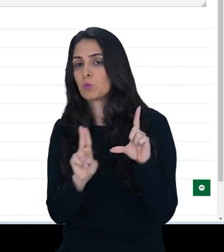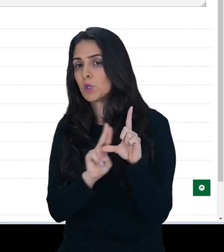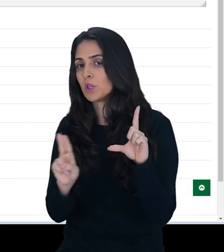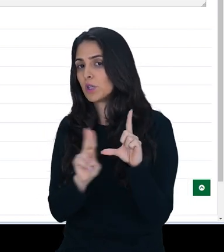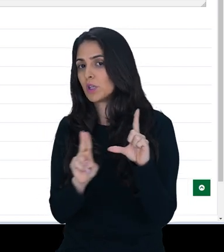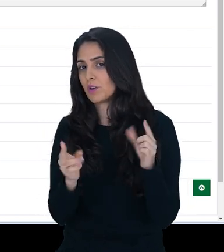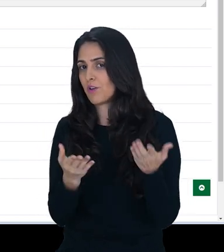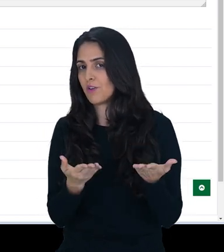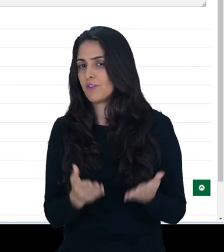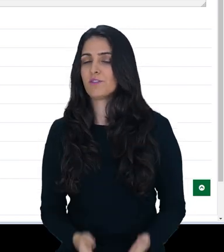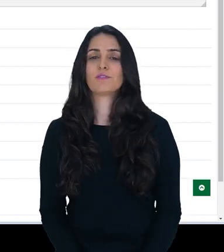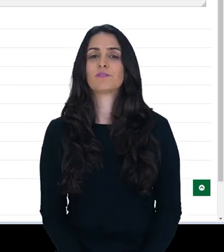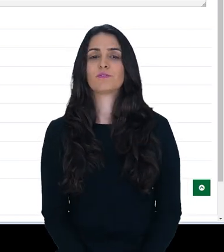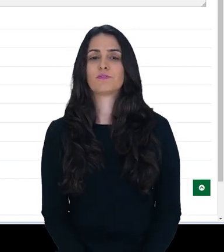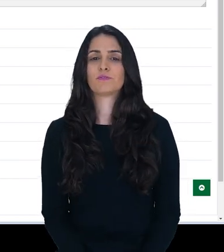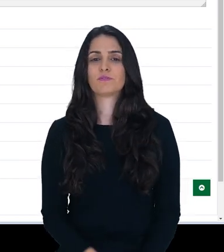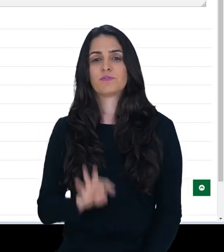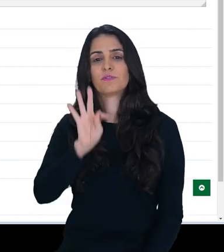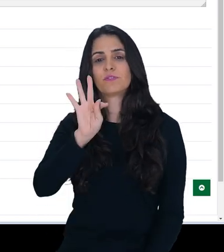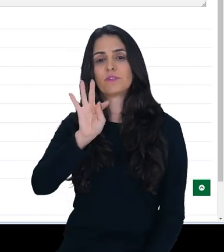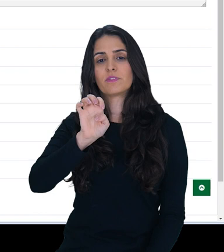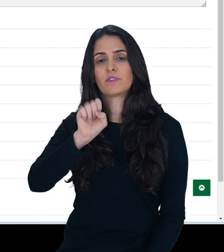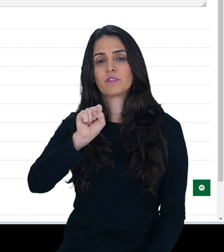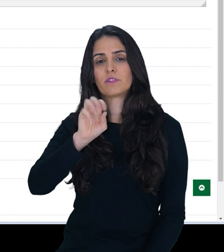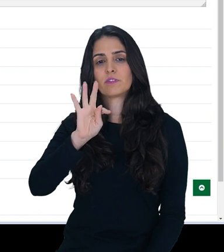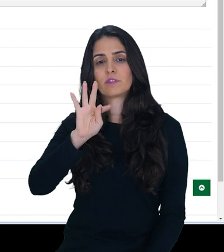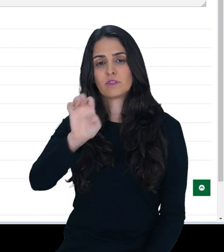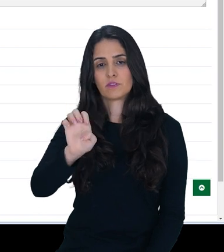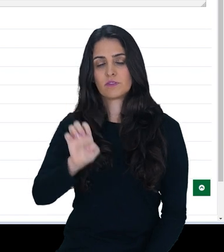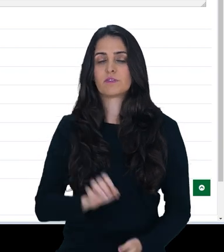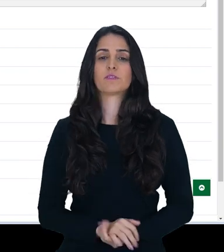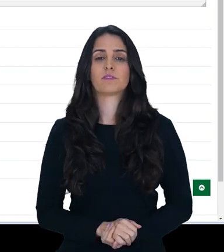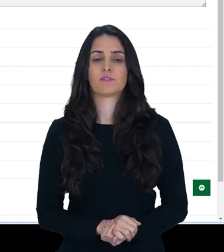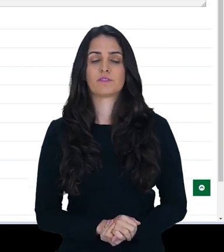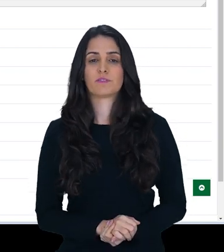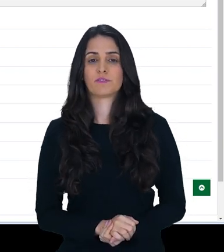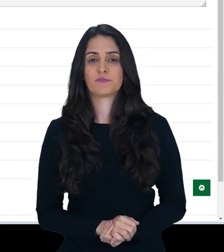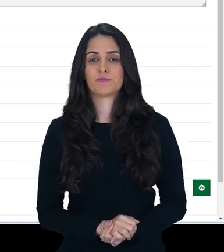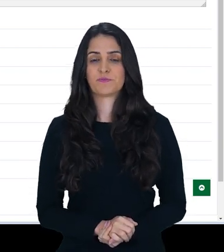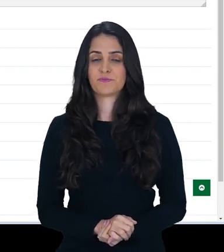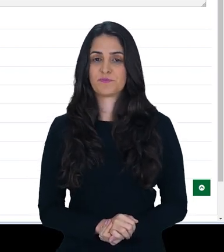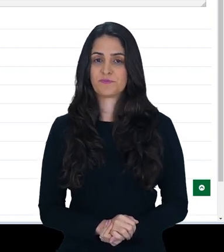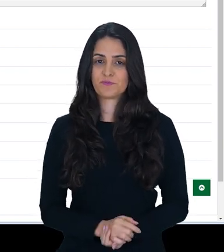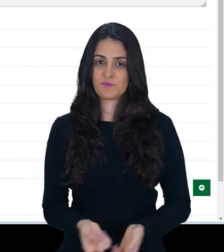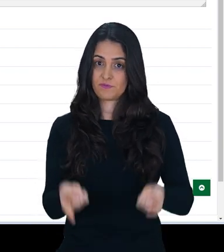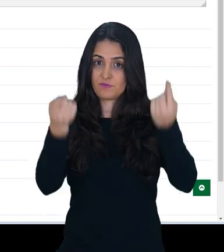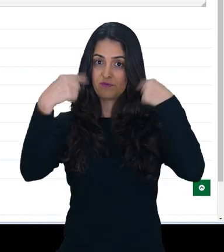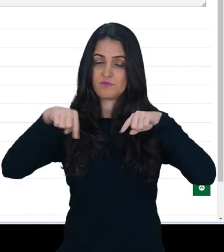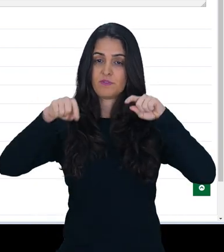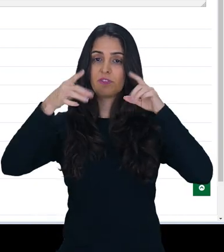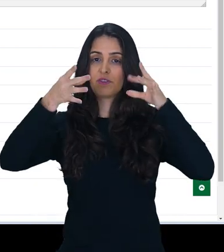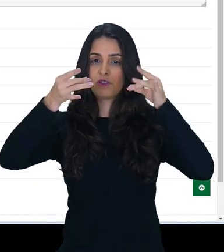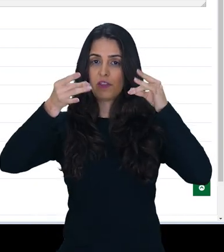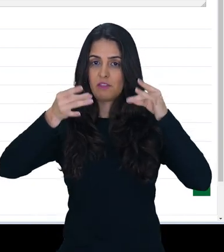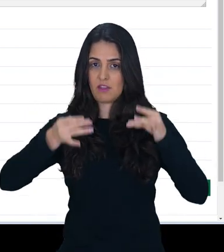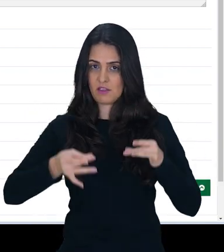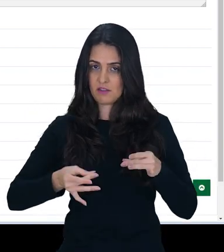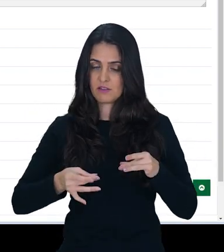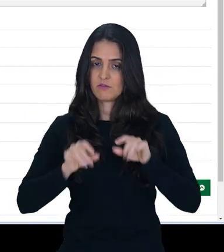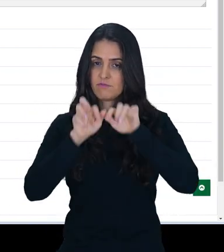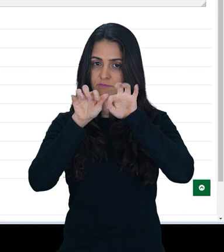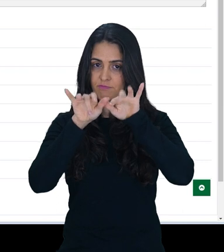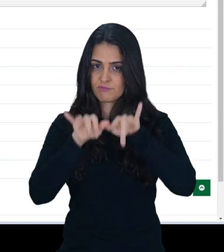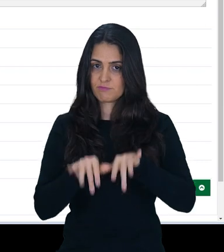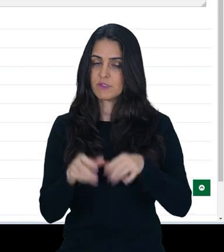base de dados teste vou colocar aqui a descrição é muito importante que